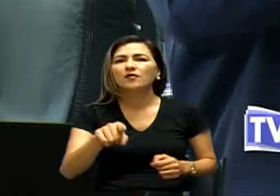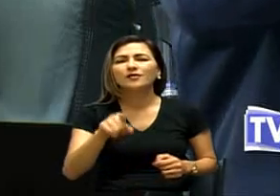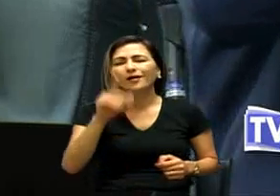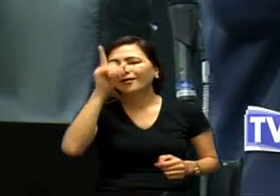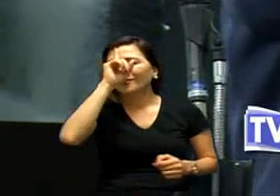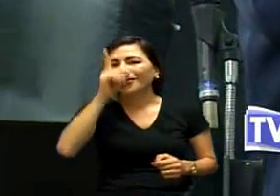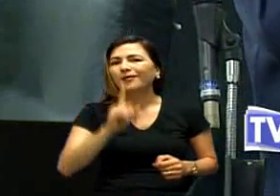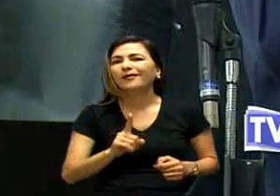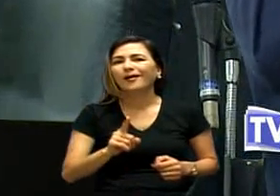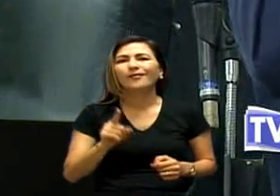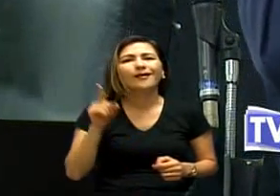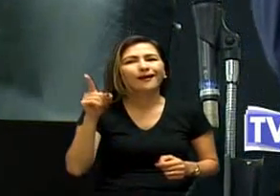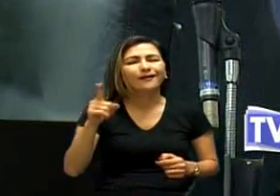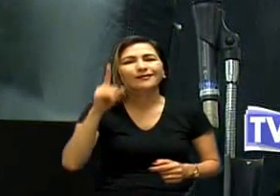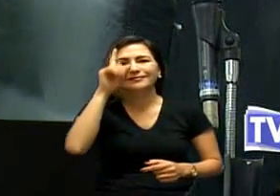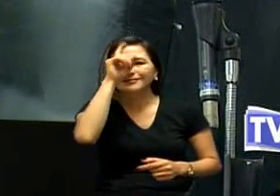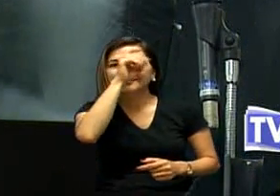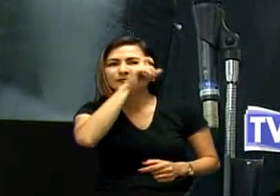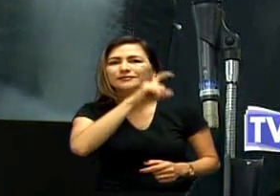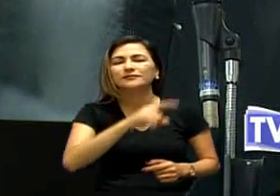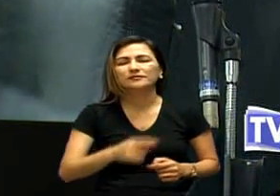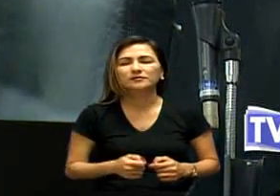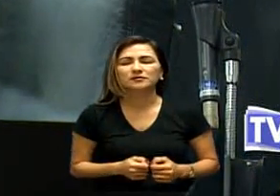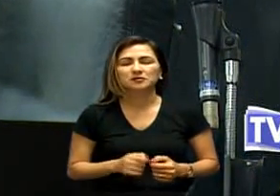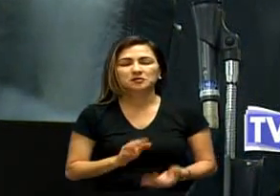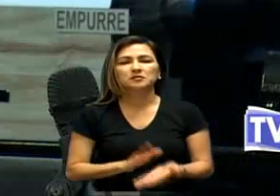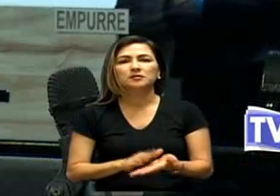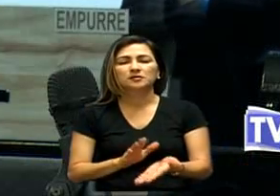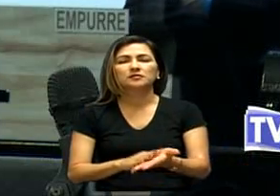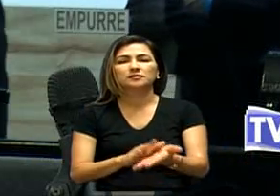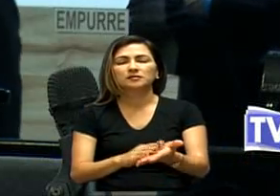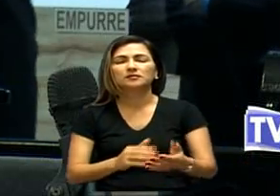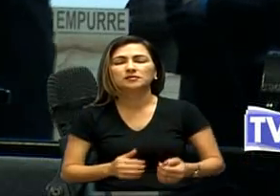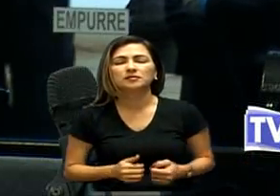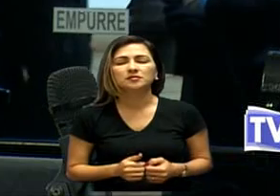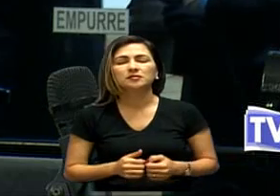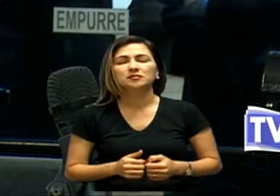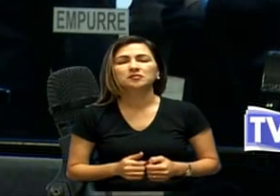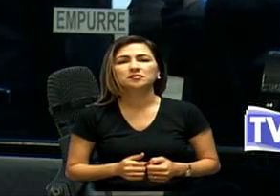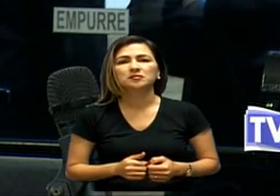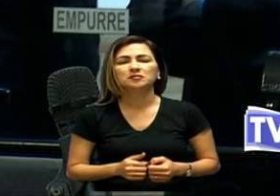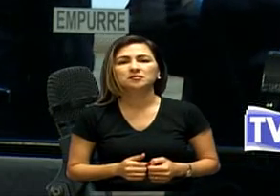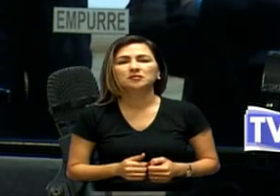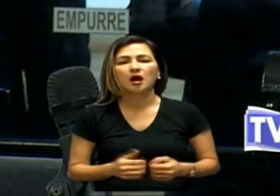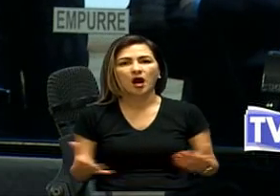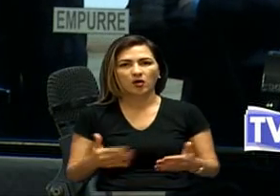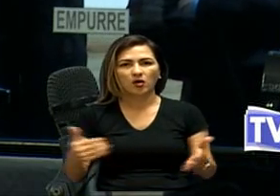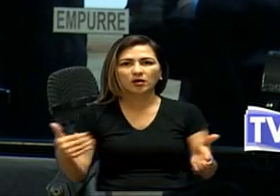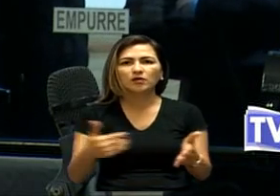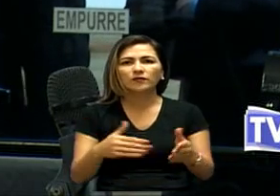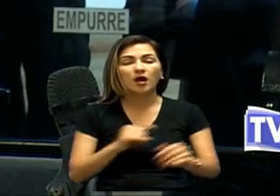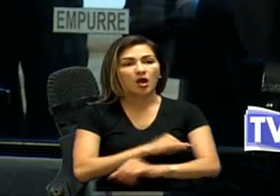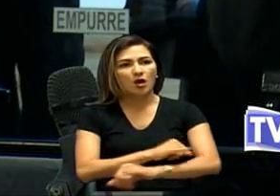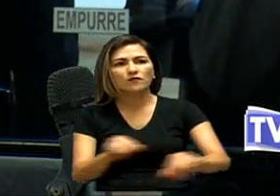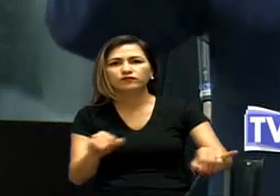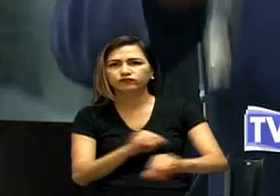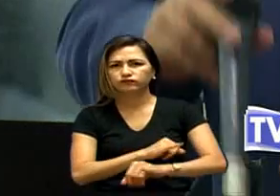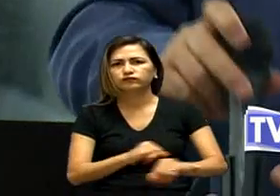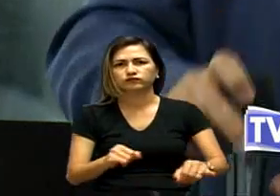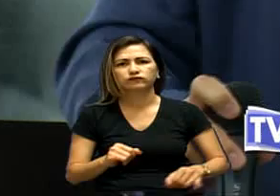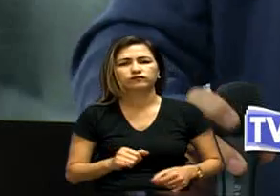foi. Então, é claro, a gente quer que todos parabéns ajudem. Parabéns, que eu vou informar a população agora também. Tá? Parabéns. Muito, parabéns. Muito